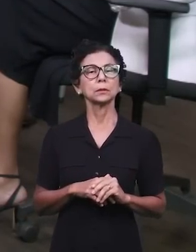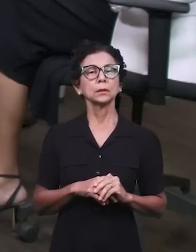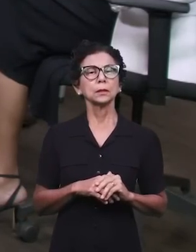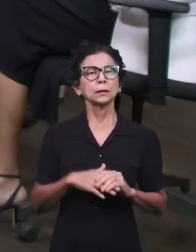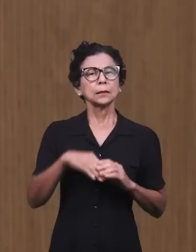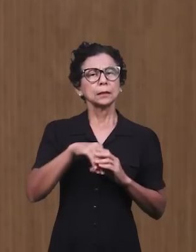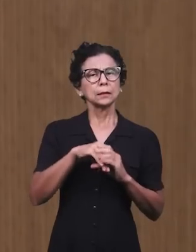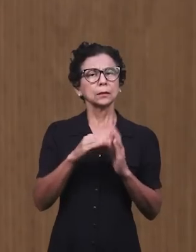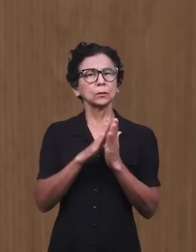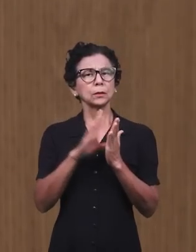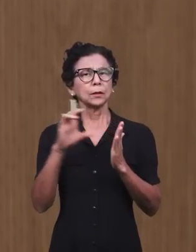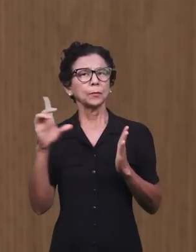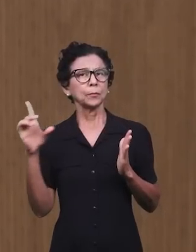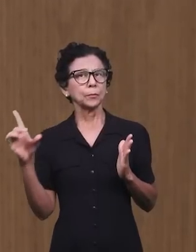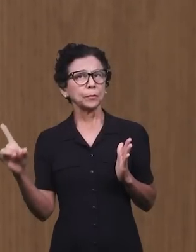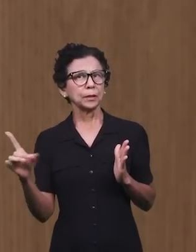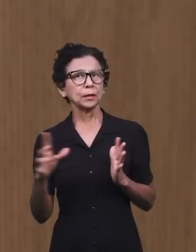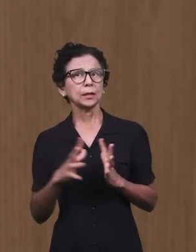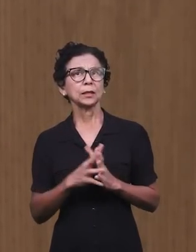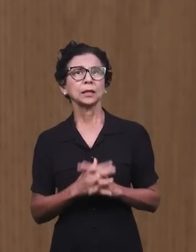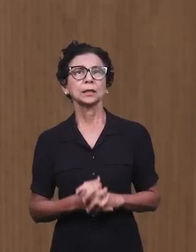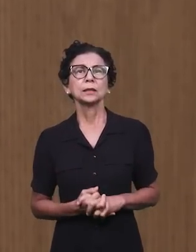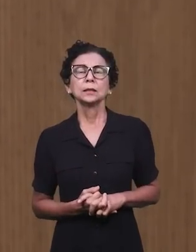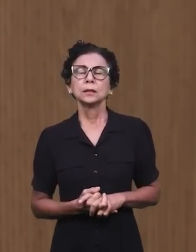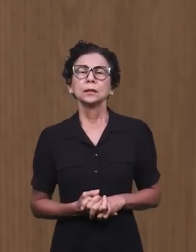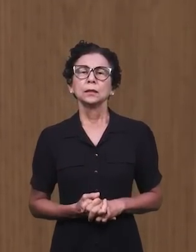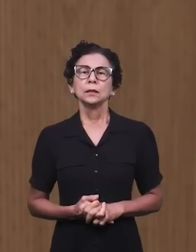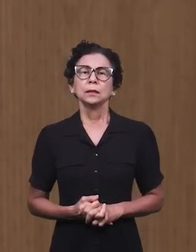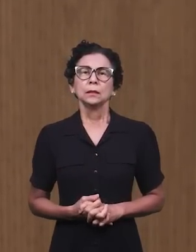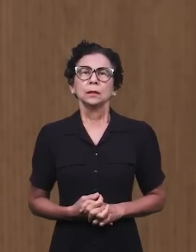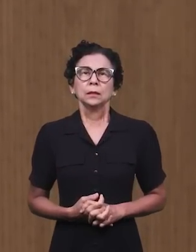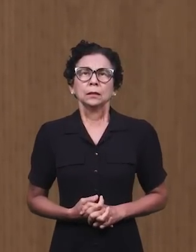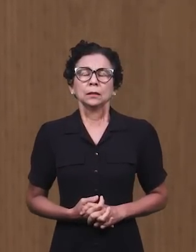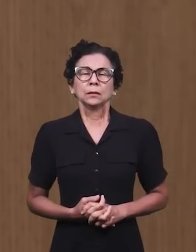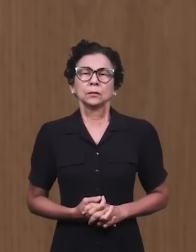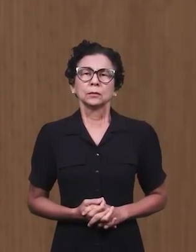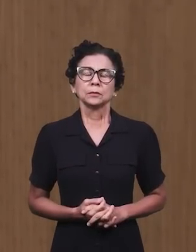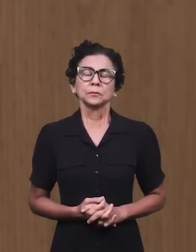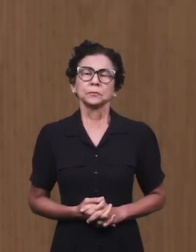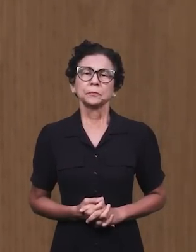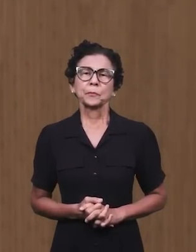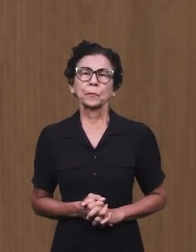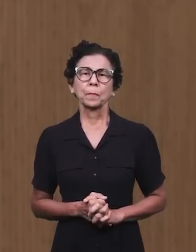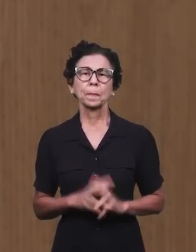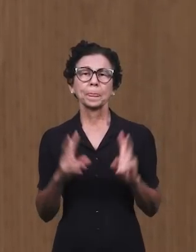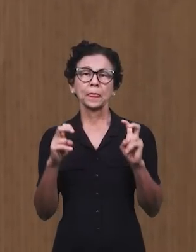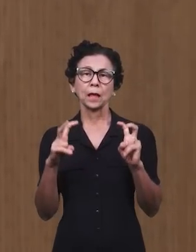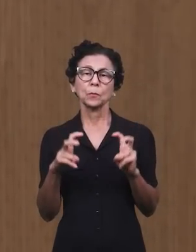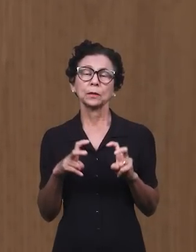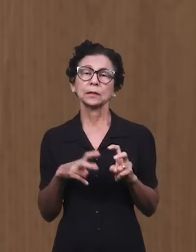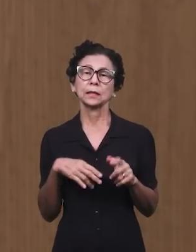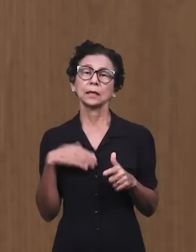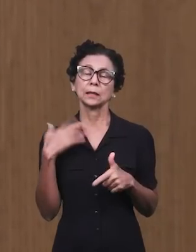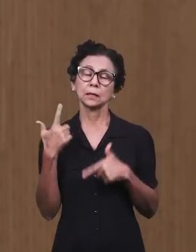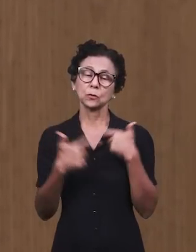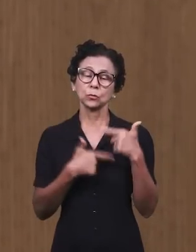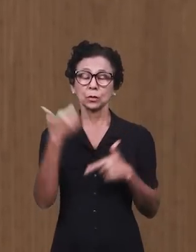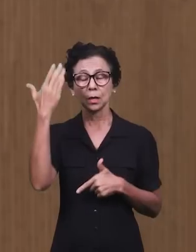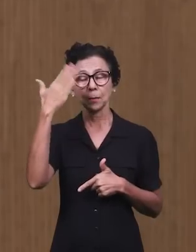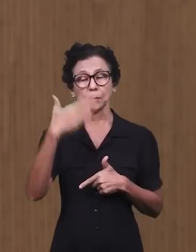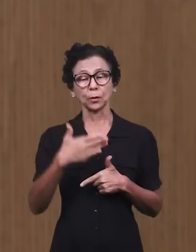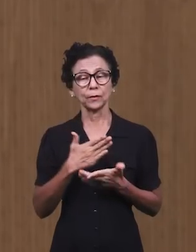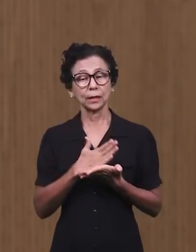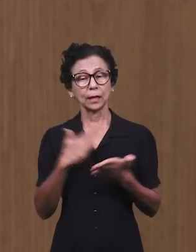do Senhor. É o seguinte, até que passem as calamidades. Esse tema está escrito, ele foi retirado do